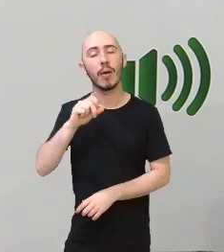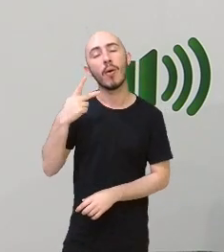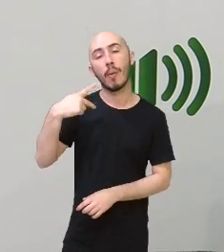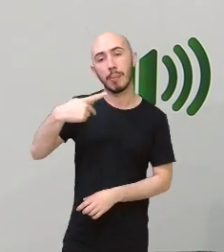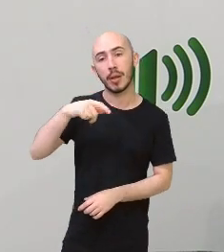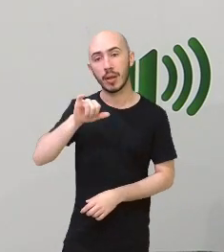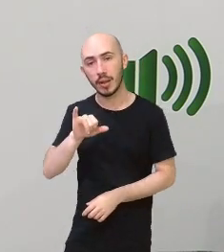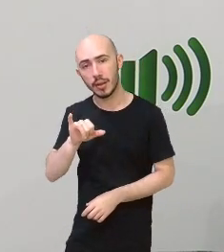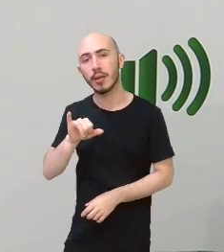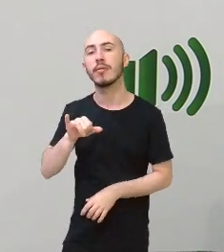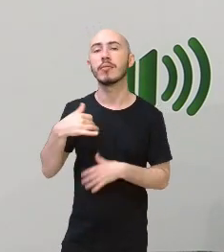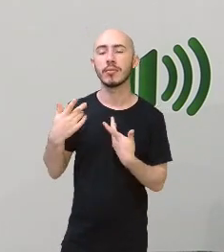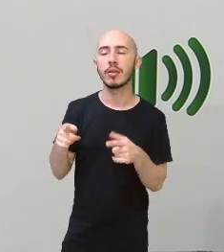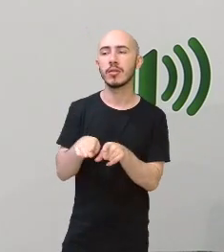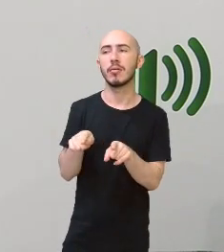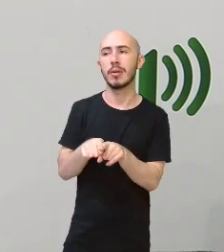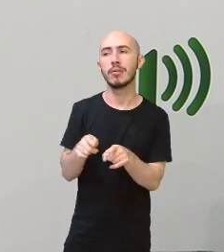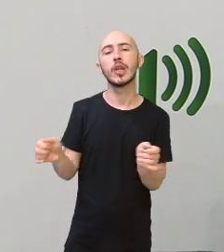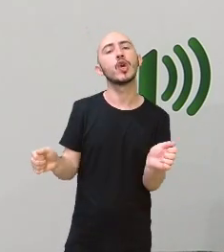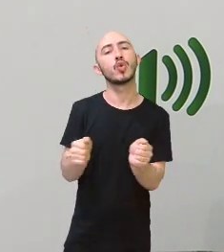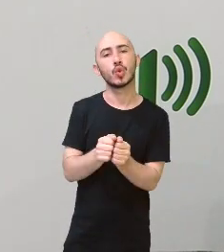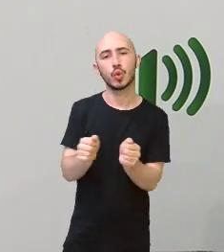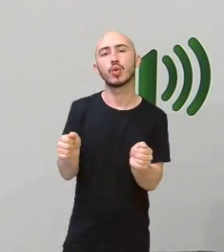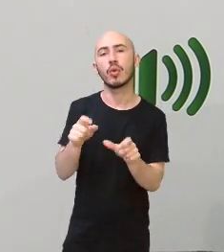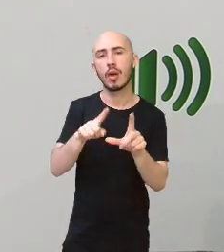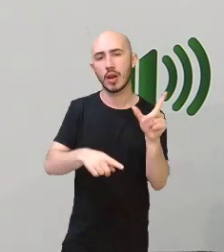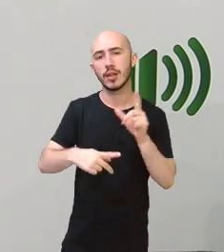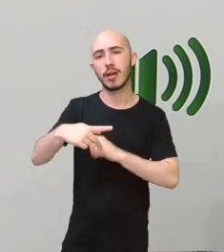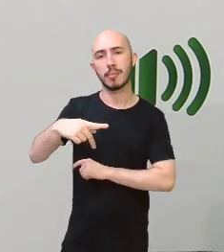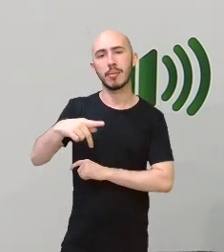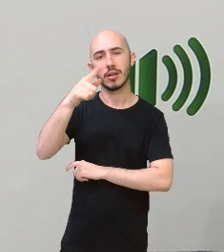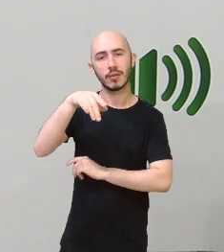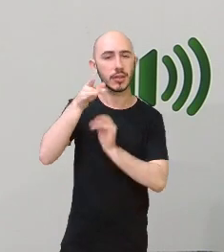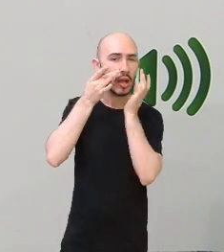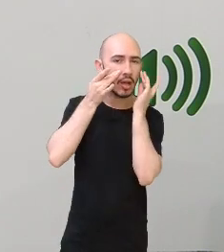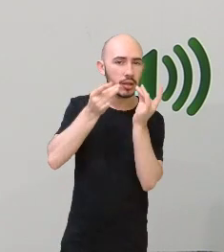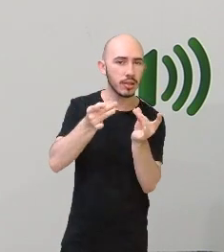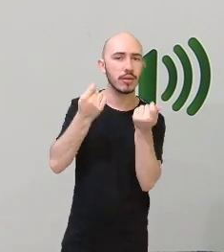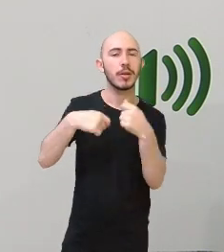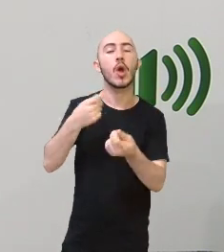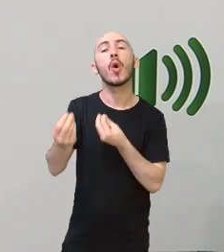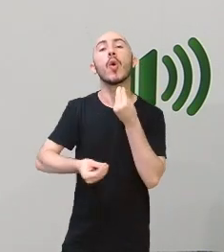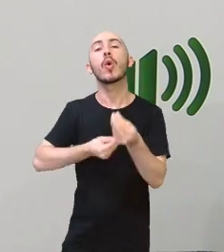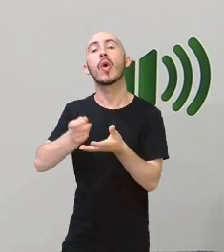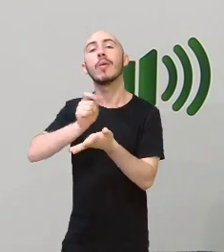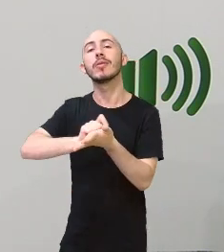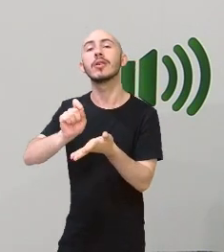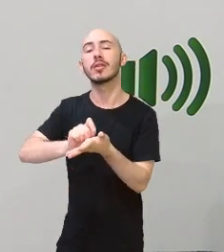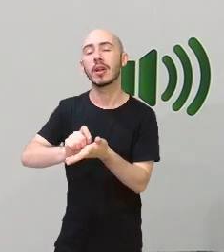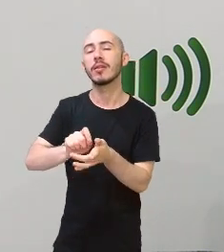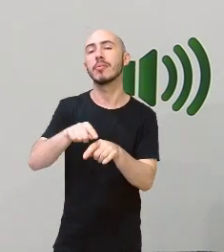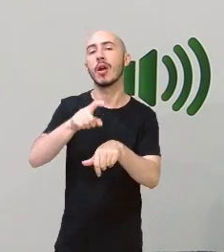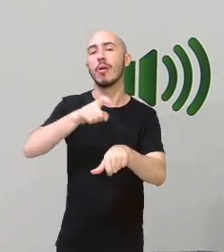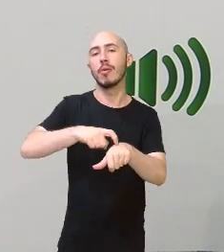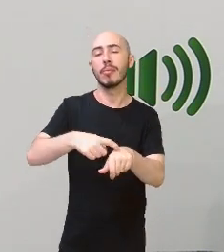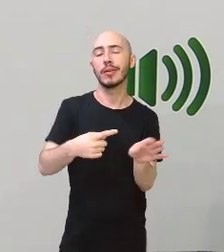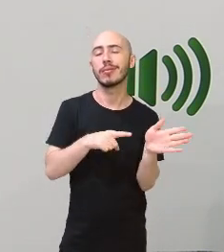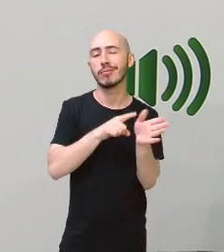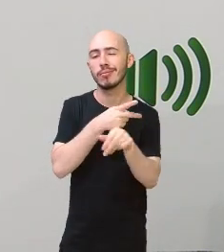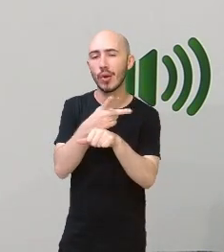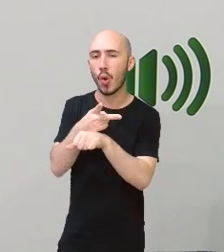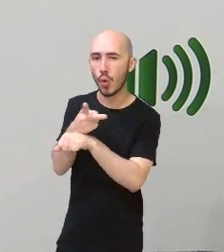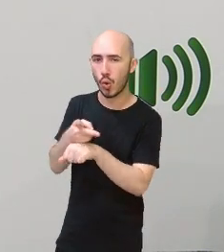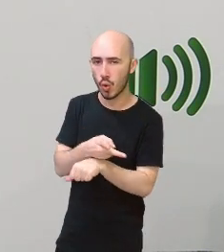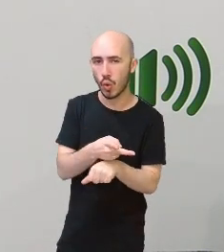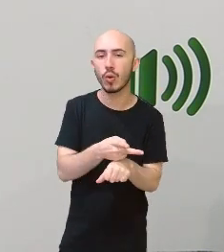né? E tantas outras também que são juntos com a letra P. Então você precisa prestar atenção na escrita dessa palavra quando for fazer a pesquisa.